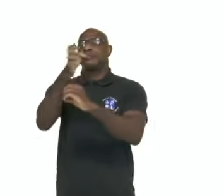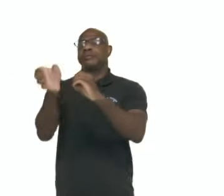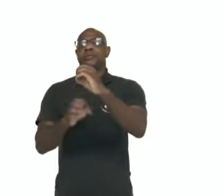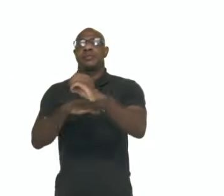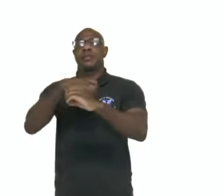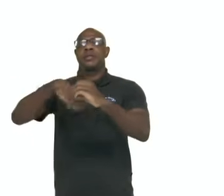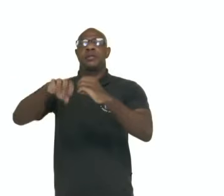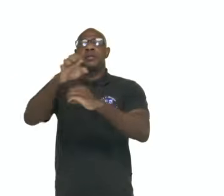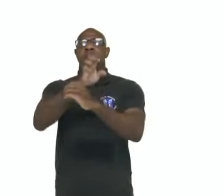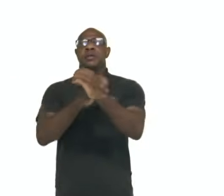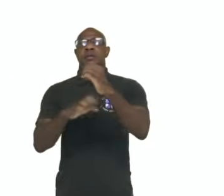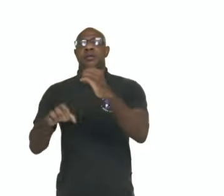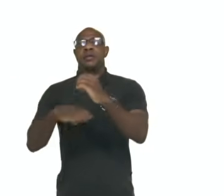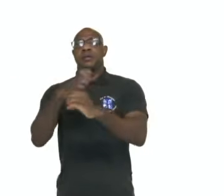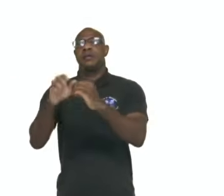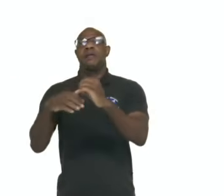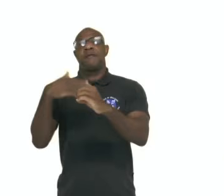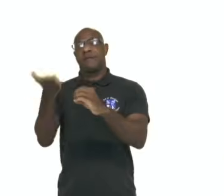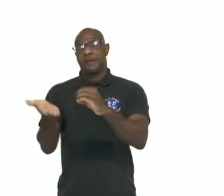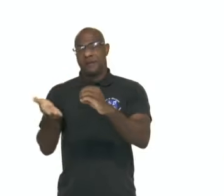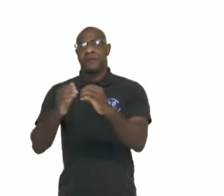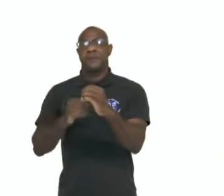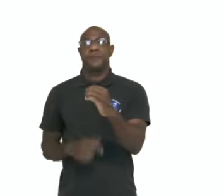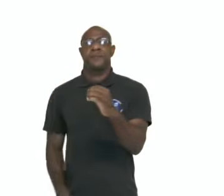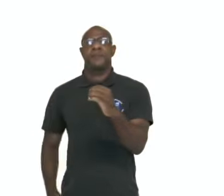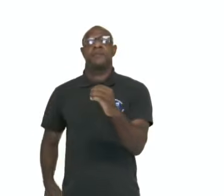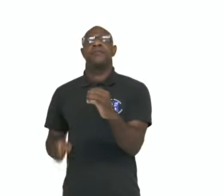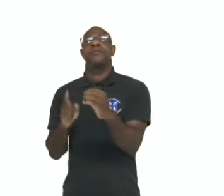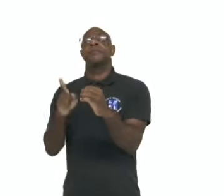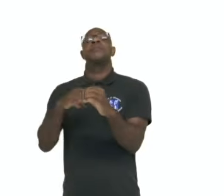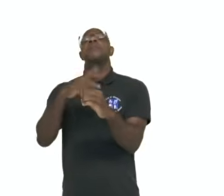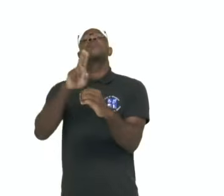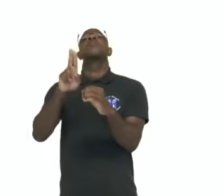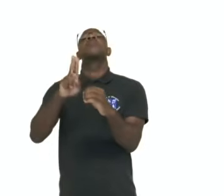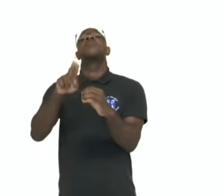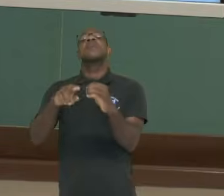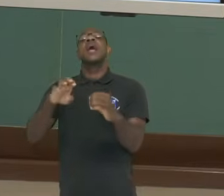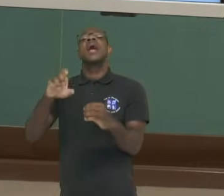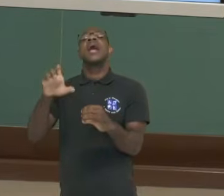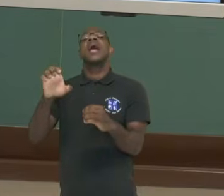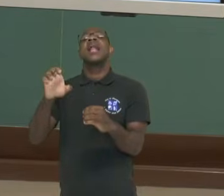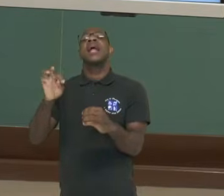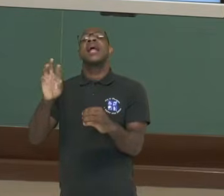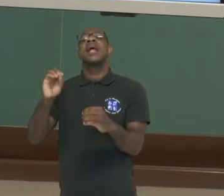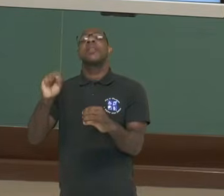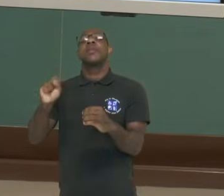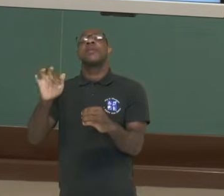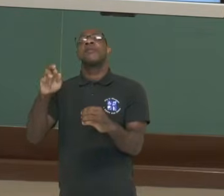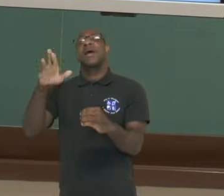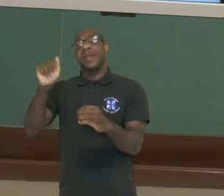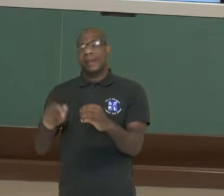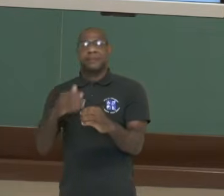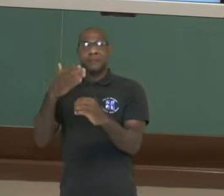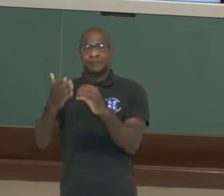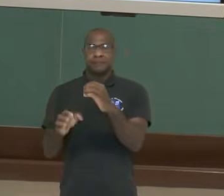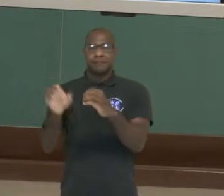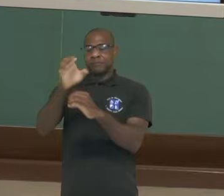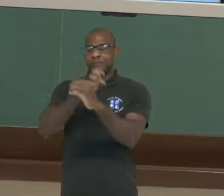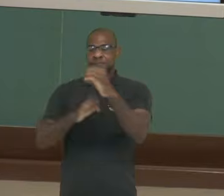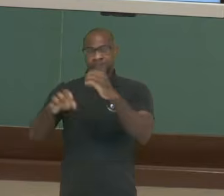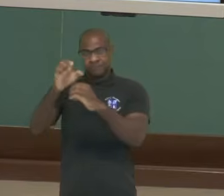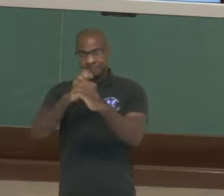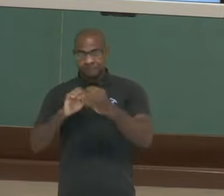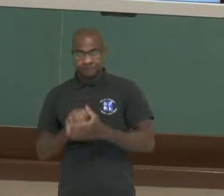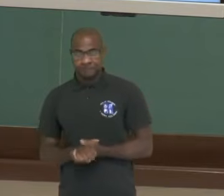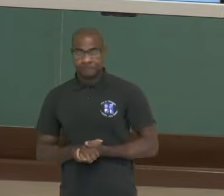né? Está na região mais externa, que é chamada, como que é mesmo chamada essa região aqui? Eletrosfera. Esse local aqui onde se encontram